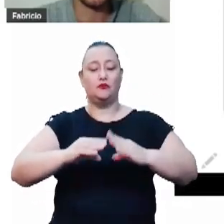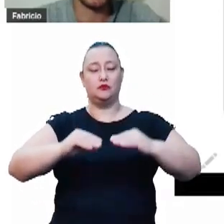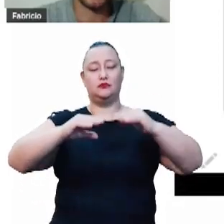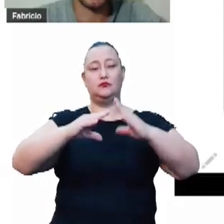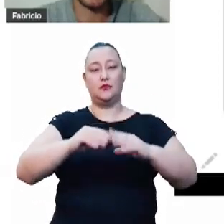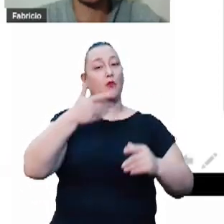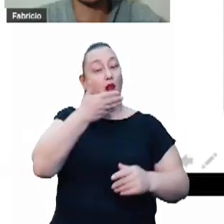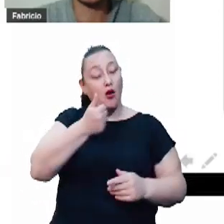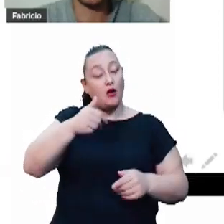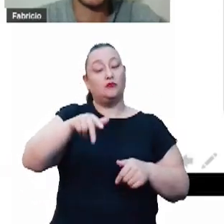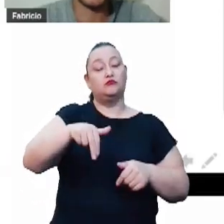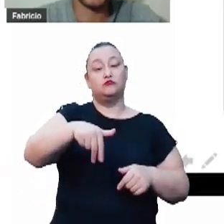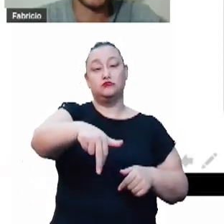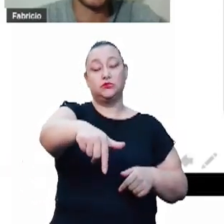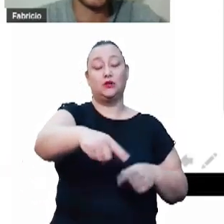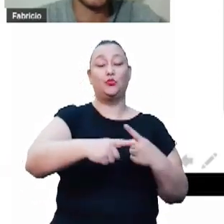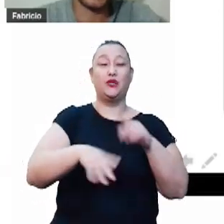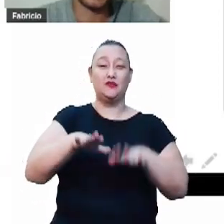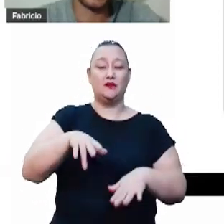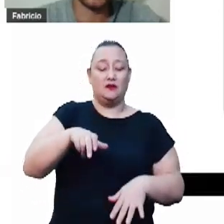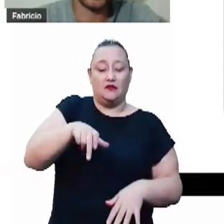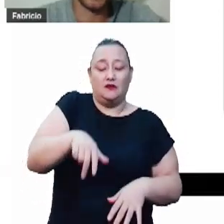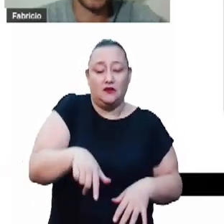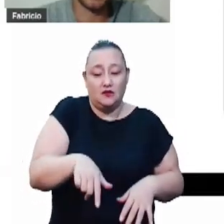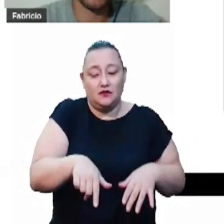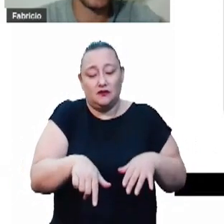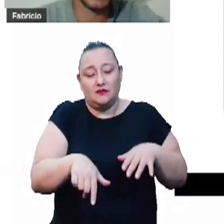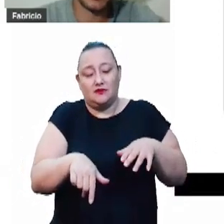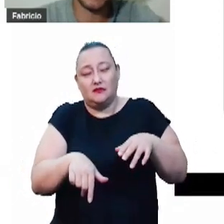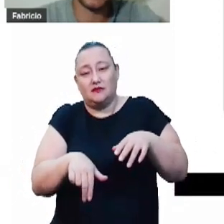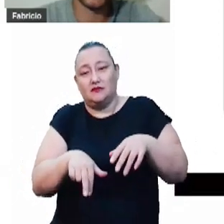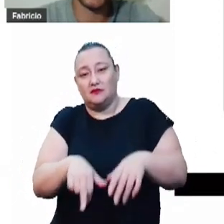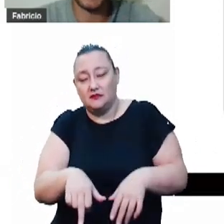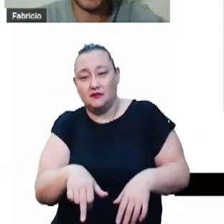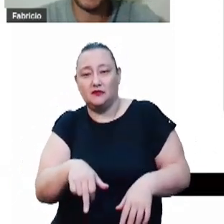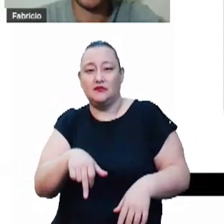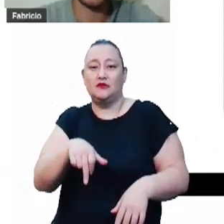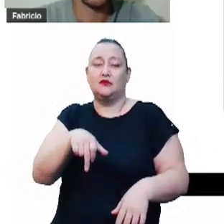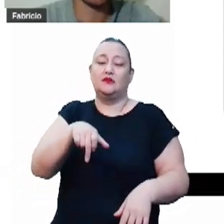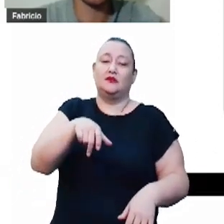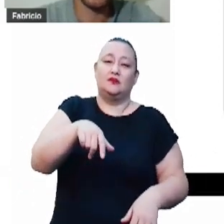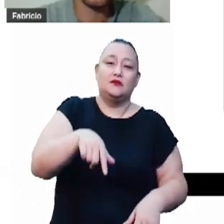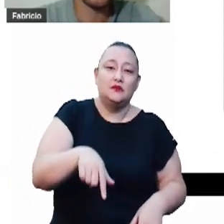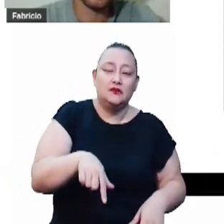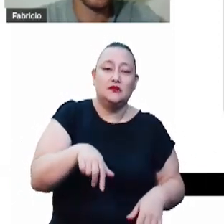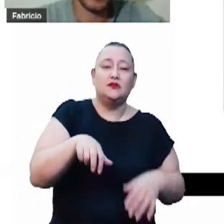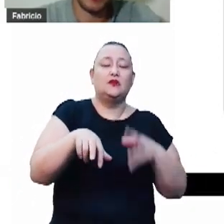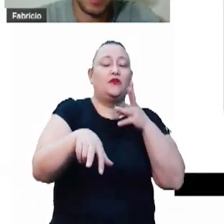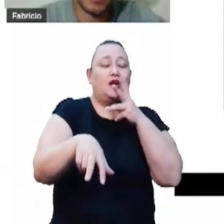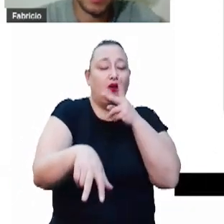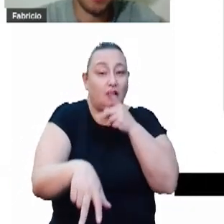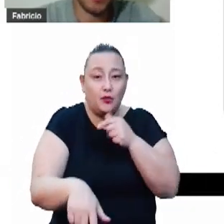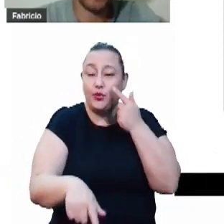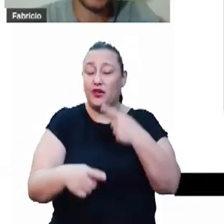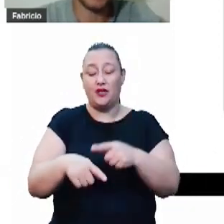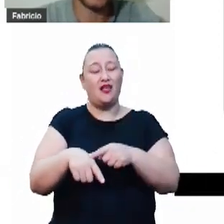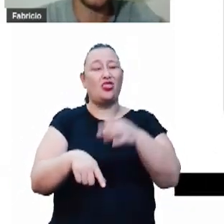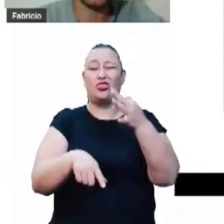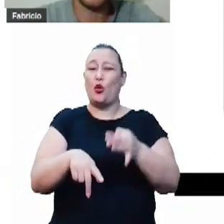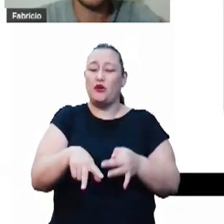marcha pode melhorar. Então, às vezes, o paciente anda lento porque ele não consegue esticar alguns músculos, né? Ele fica